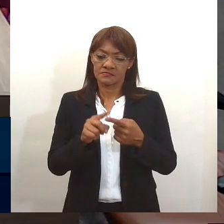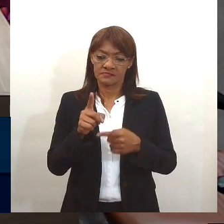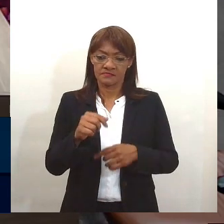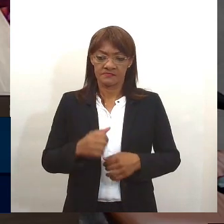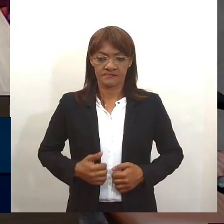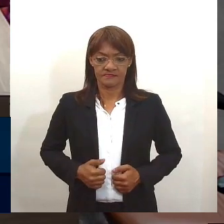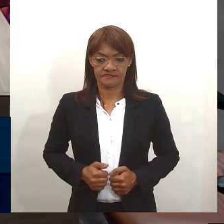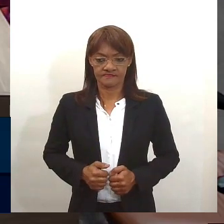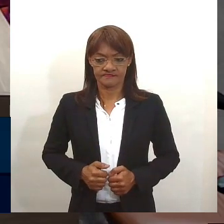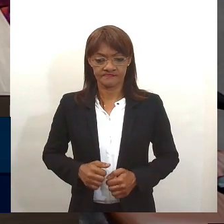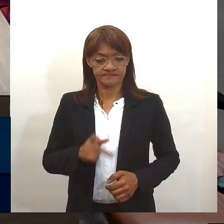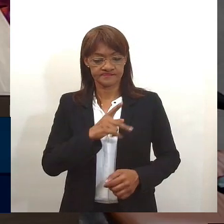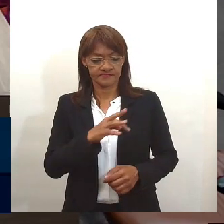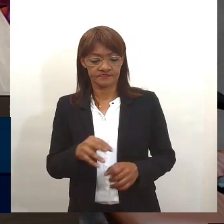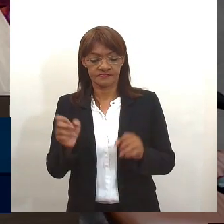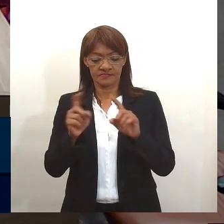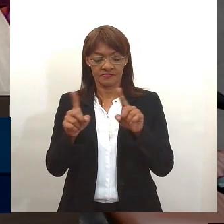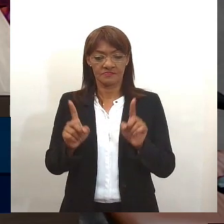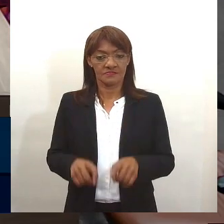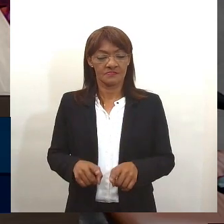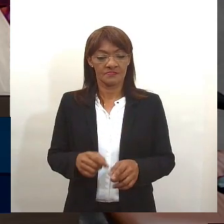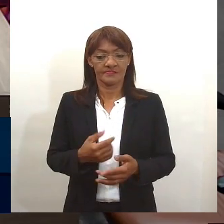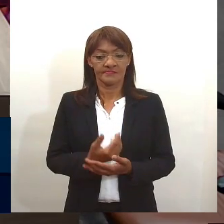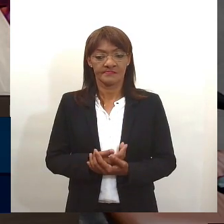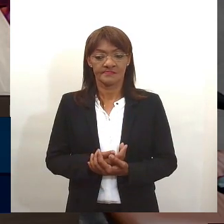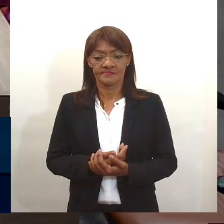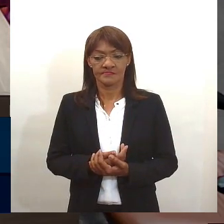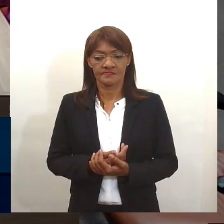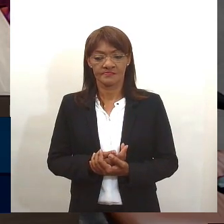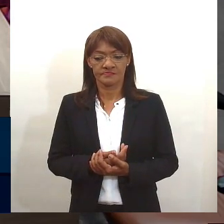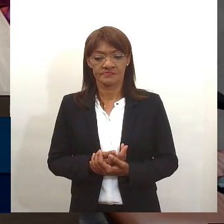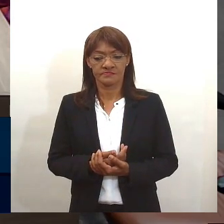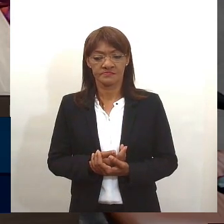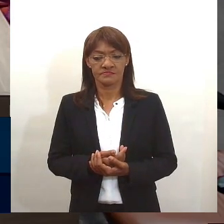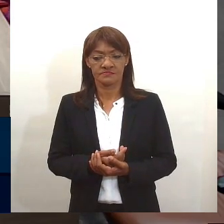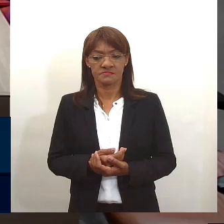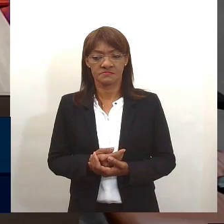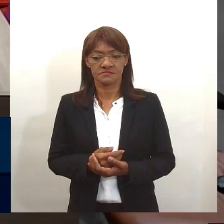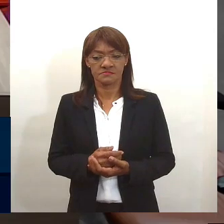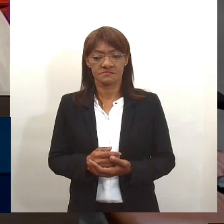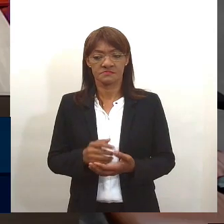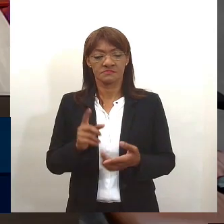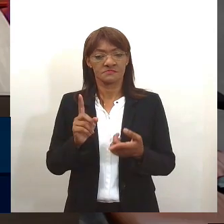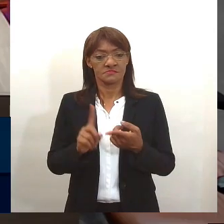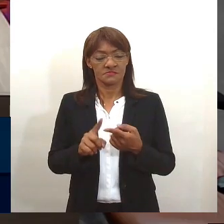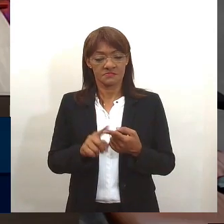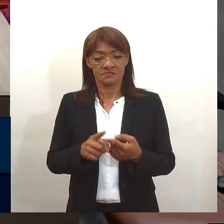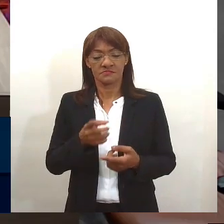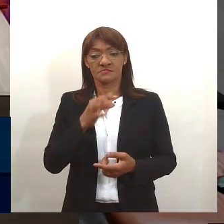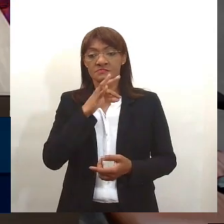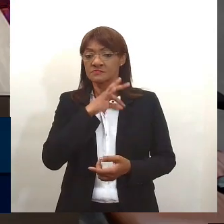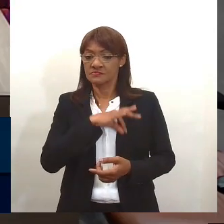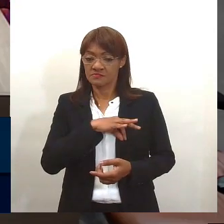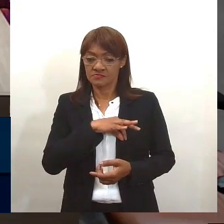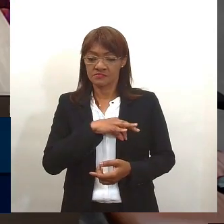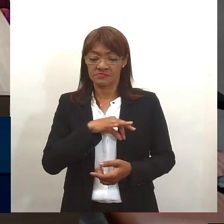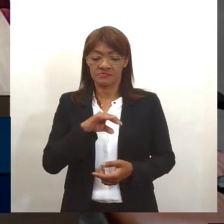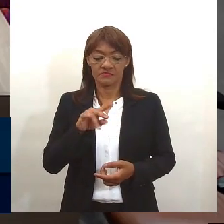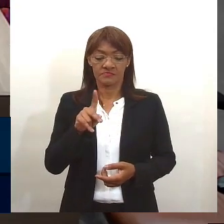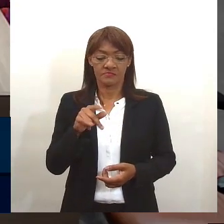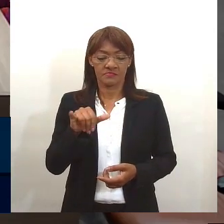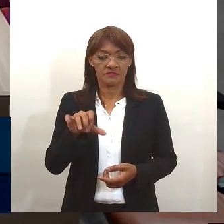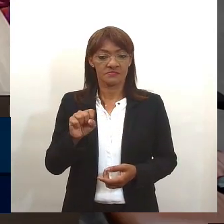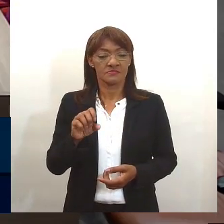servidoras, tem a questão do piso salarial, né? Tem duas categorias que